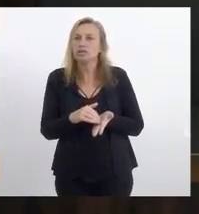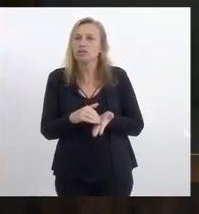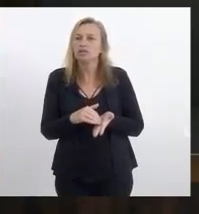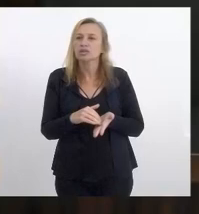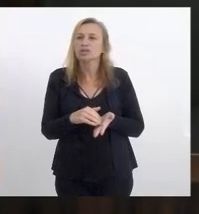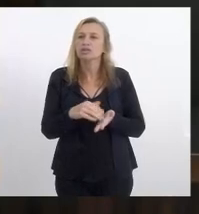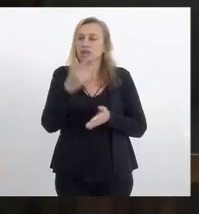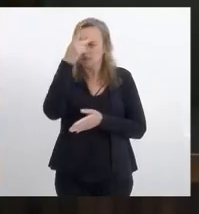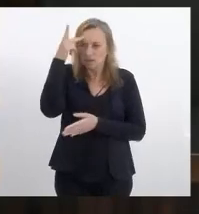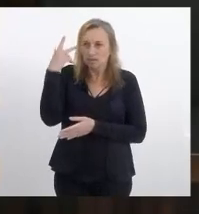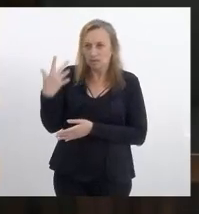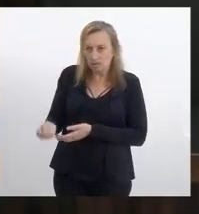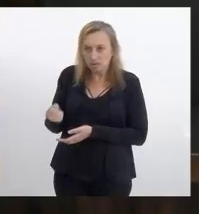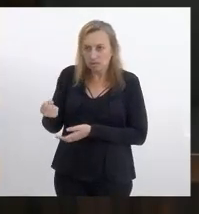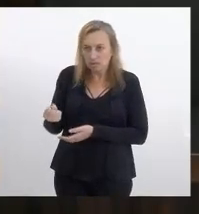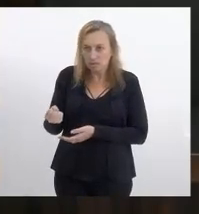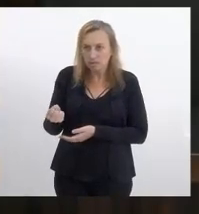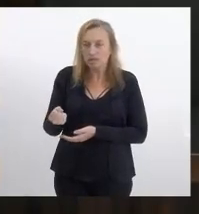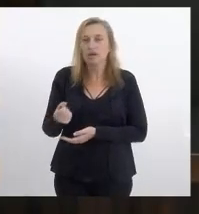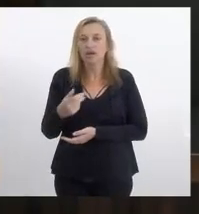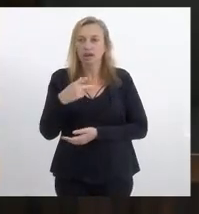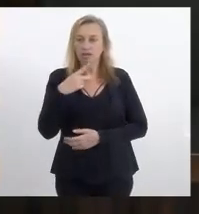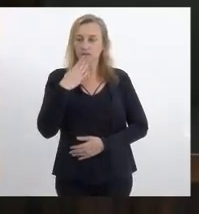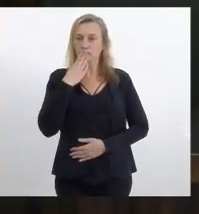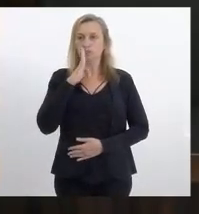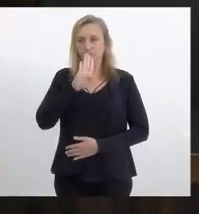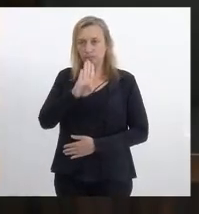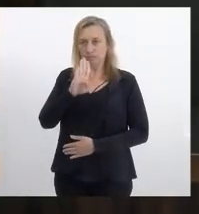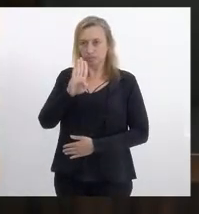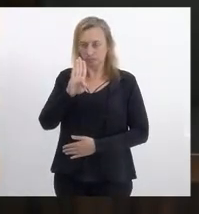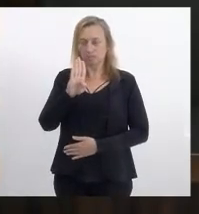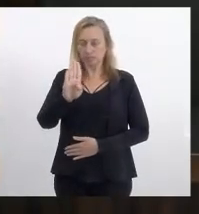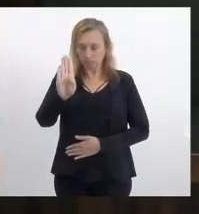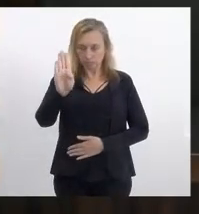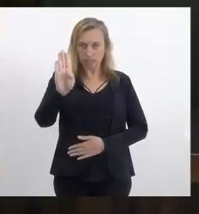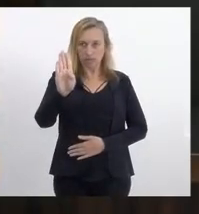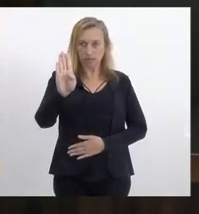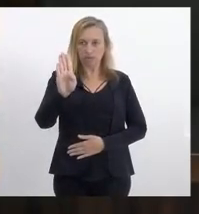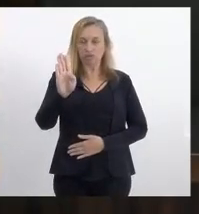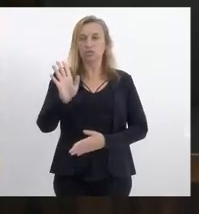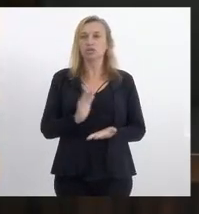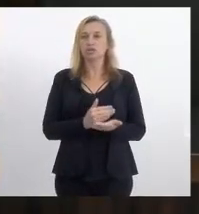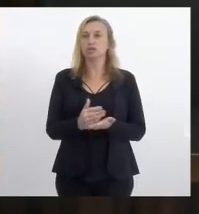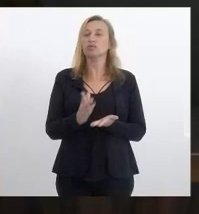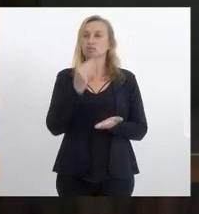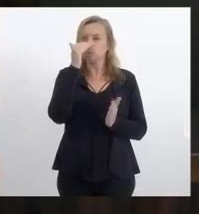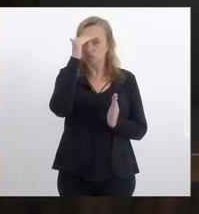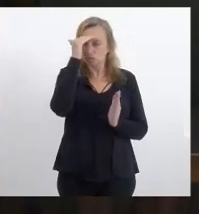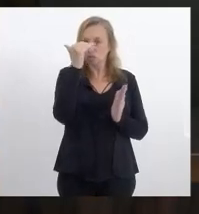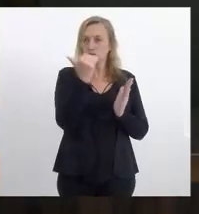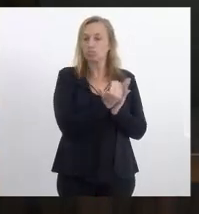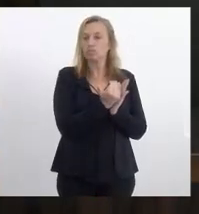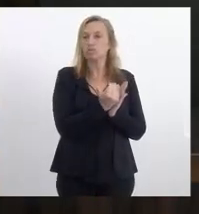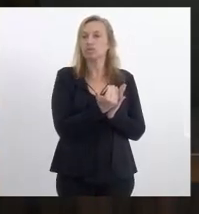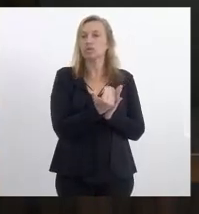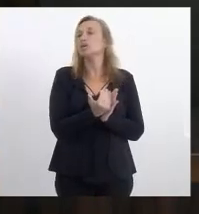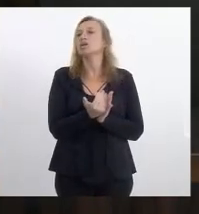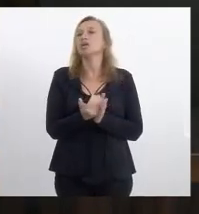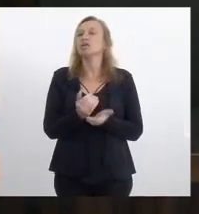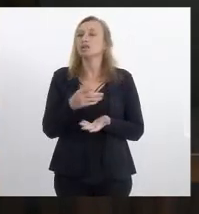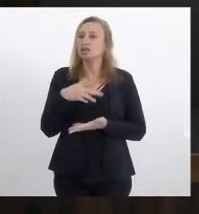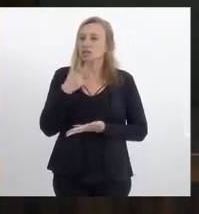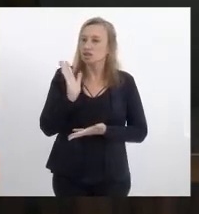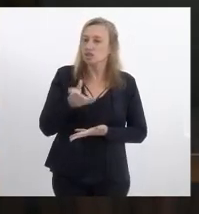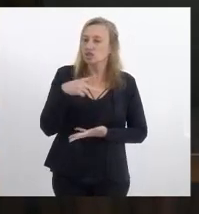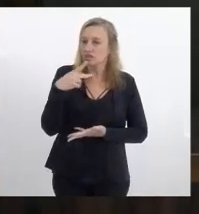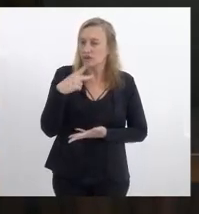as pensionistas eu dei minha palavra desde o início portanto nós vamos cumprir Mas eu também já queria dizer aos